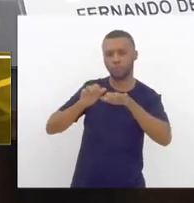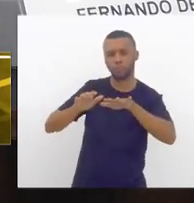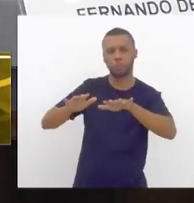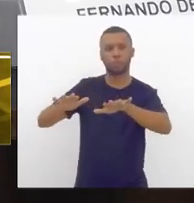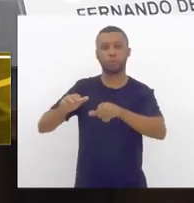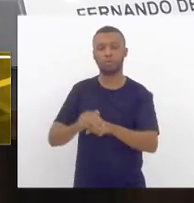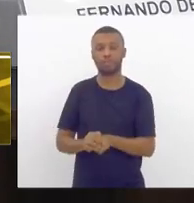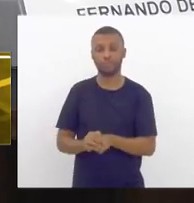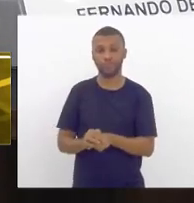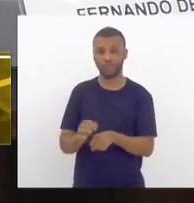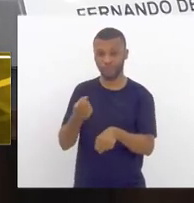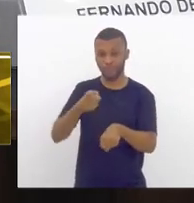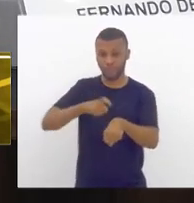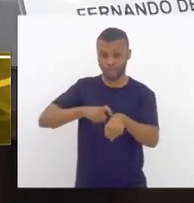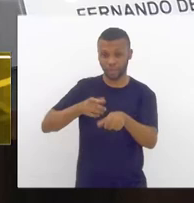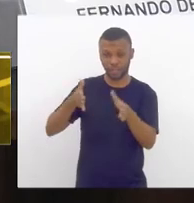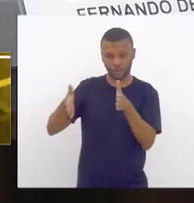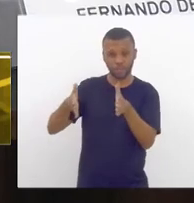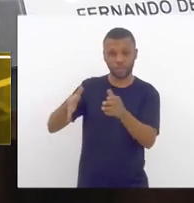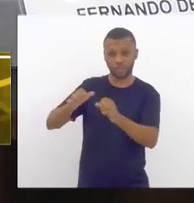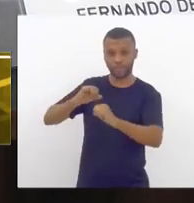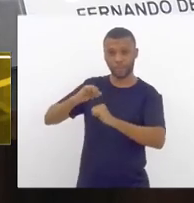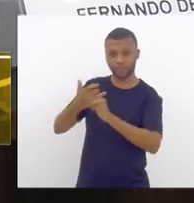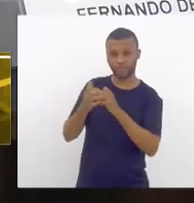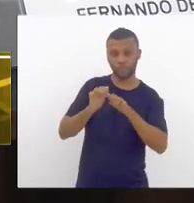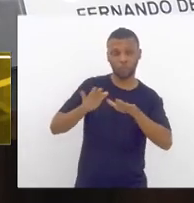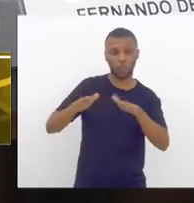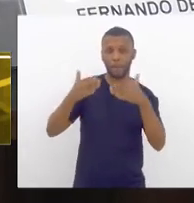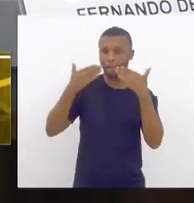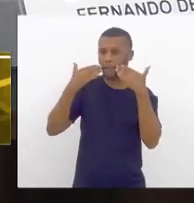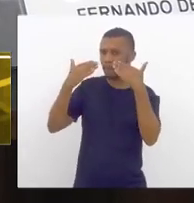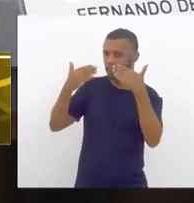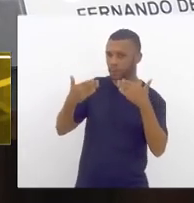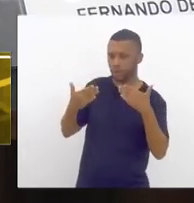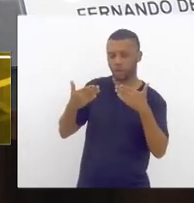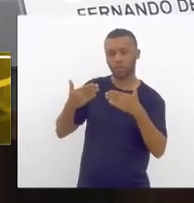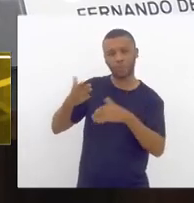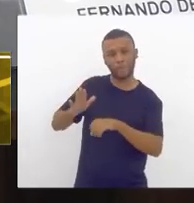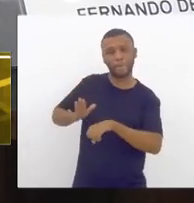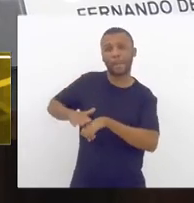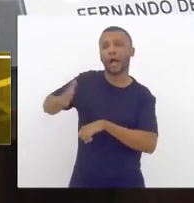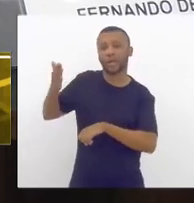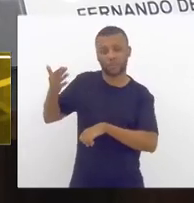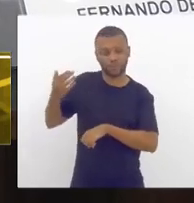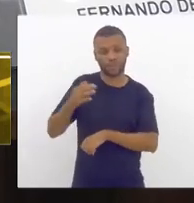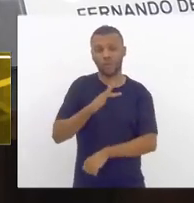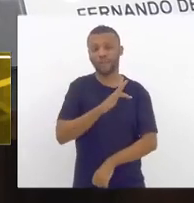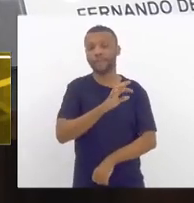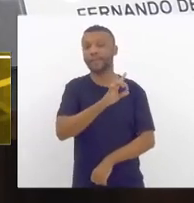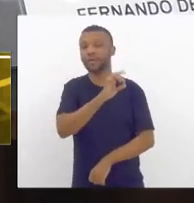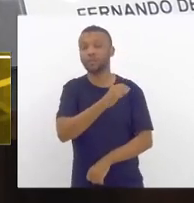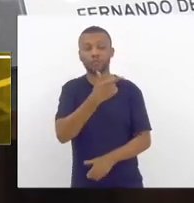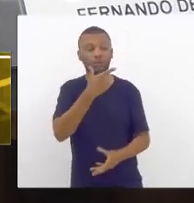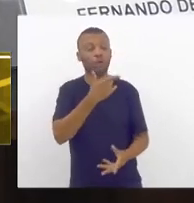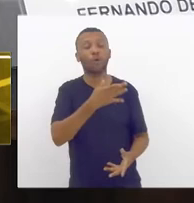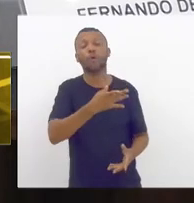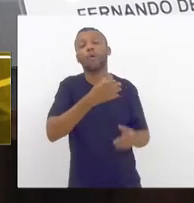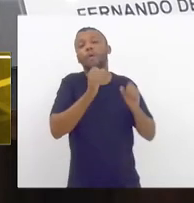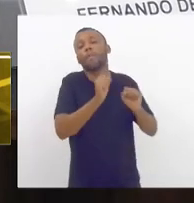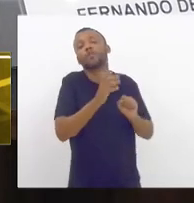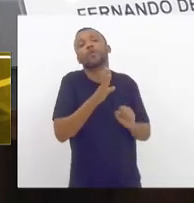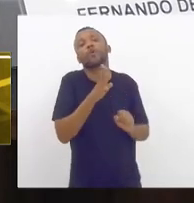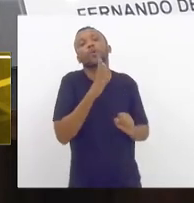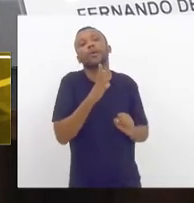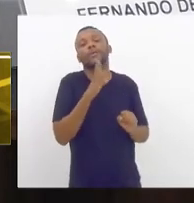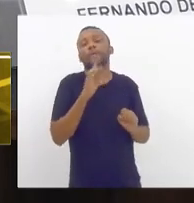foi a crise que me apresentou muito mais ao Fernando do que eu poderia conhecer e ali eu conheci essa